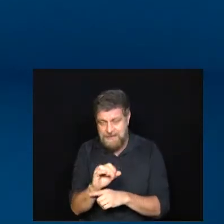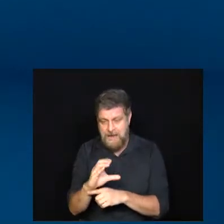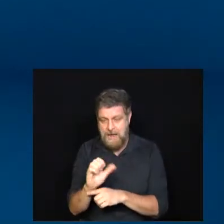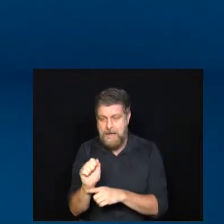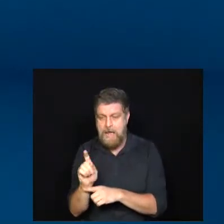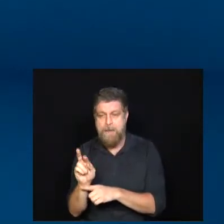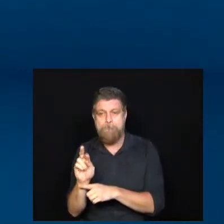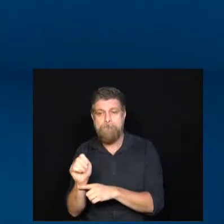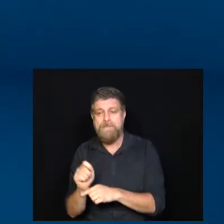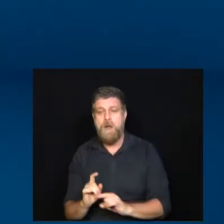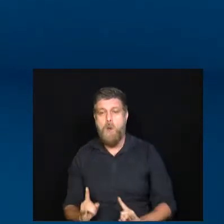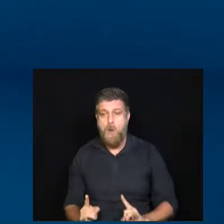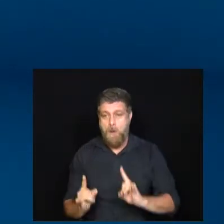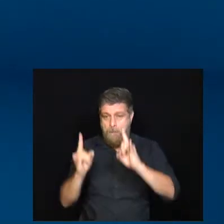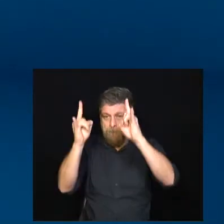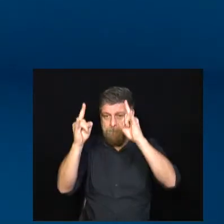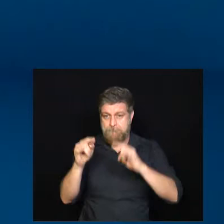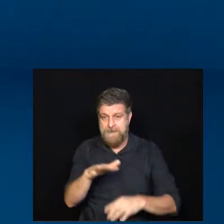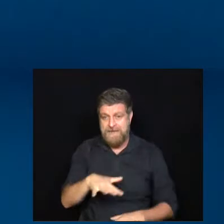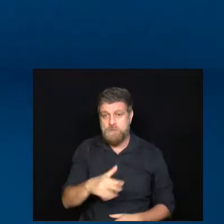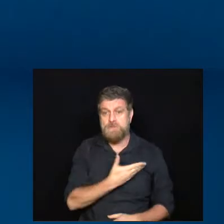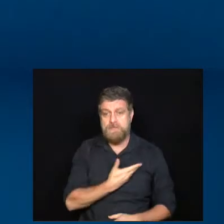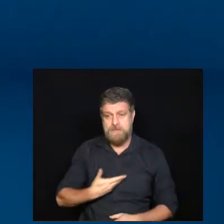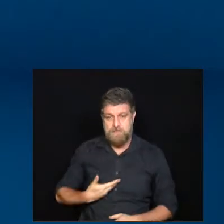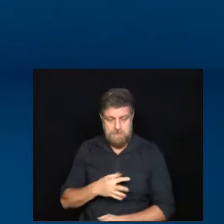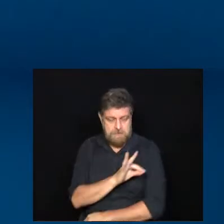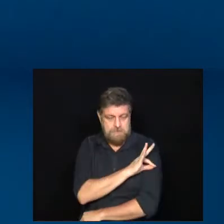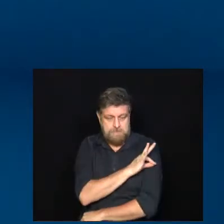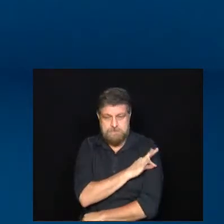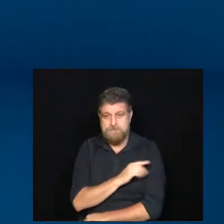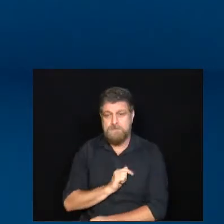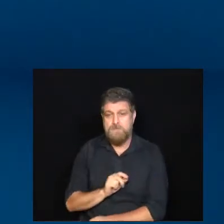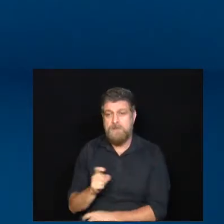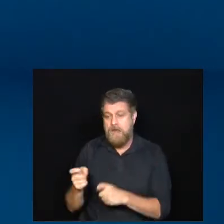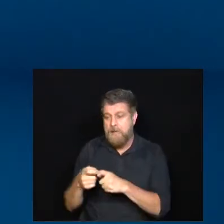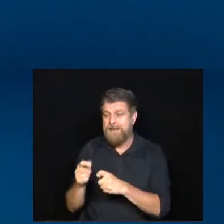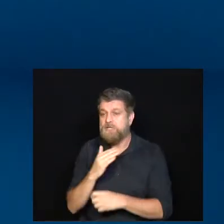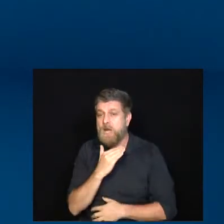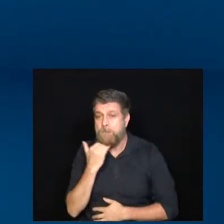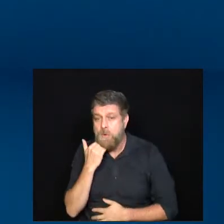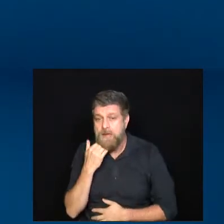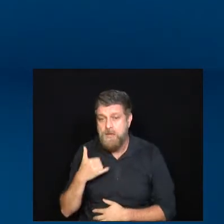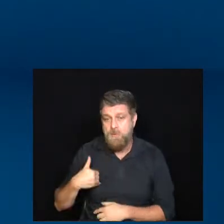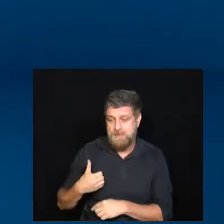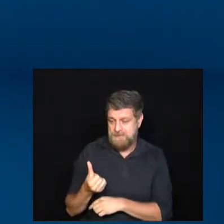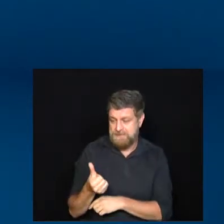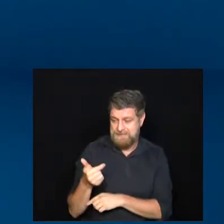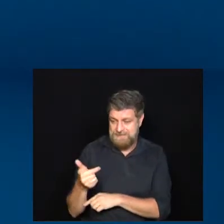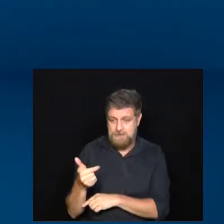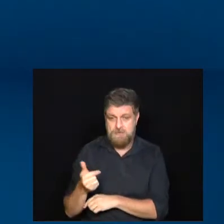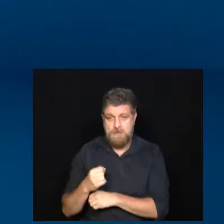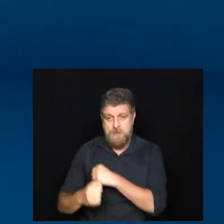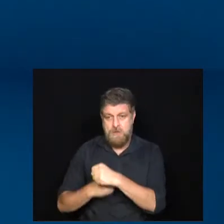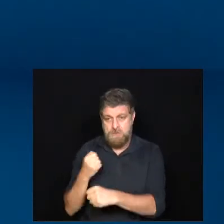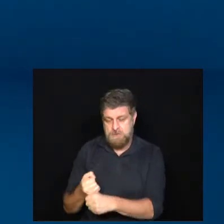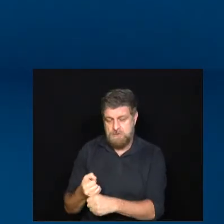de um prédio da propriedade do município de Campinas. A médica, que faleceu aos 62 anos em 2020, era referência na